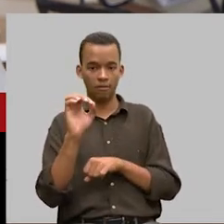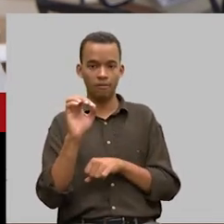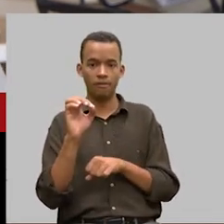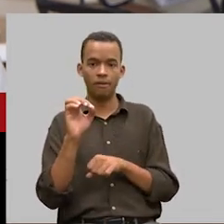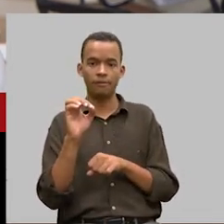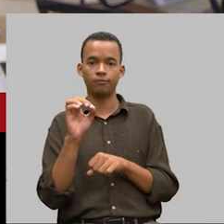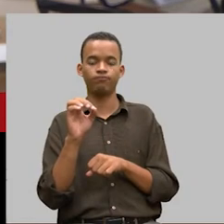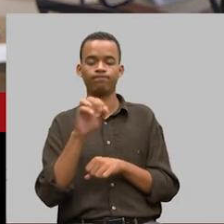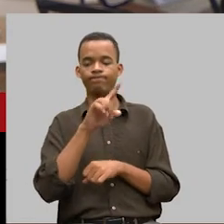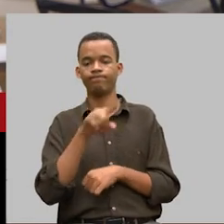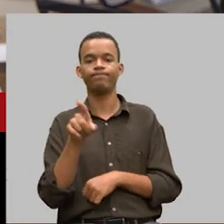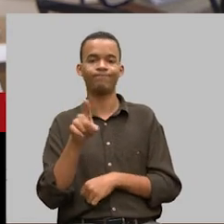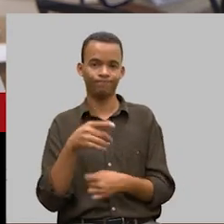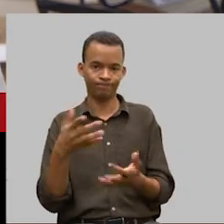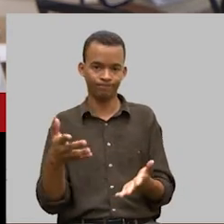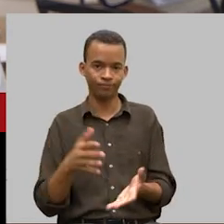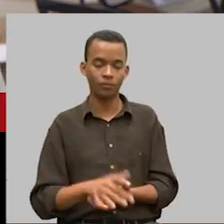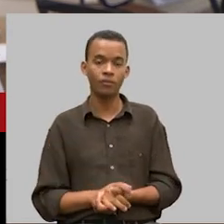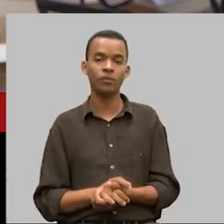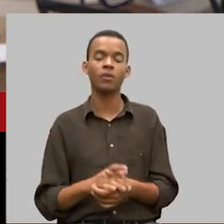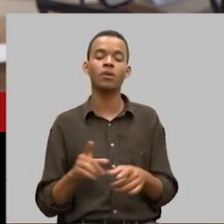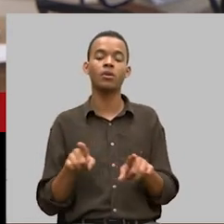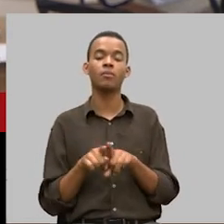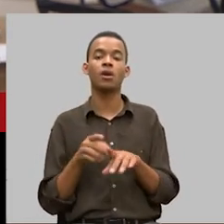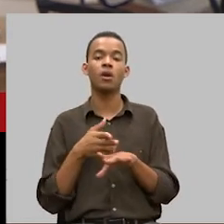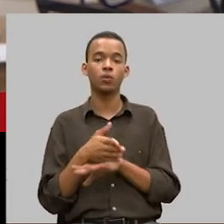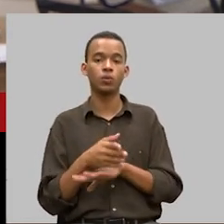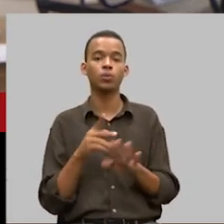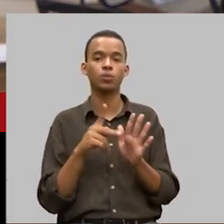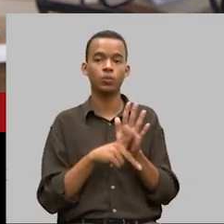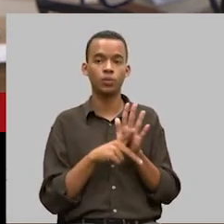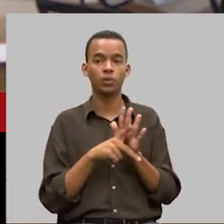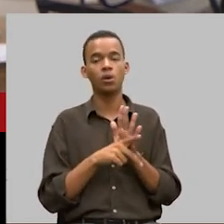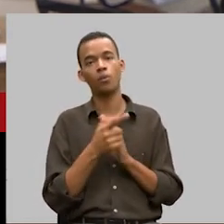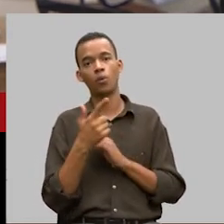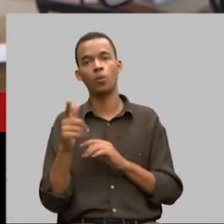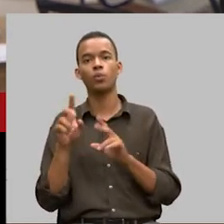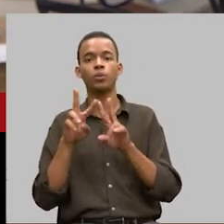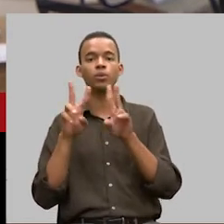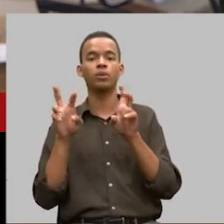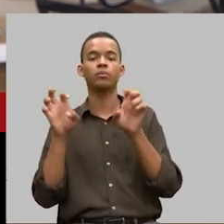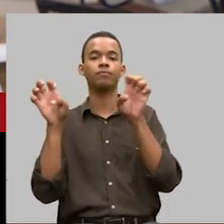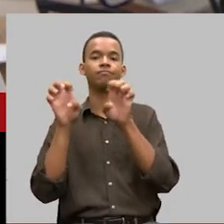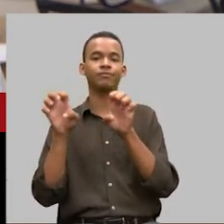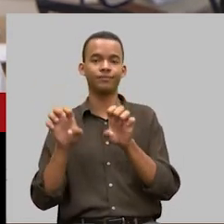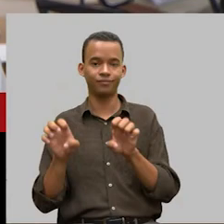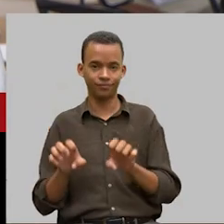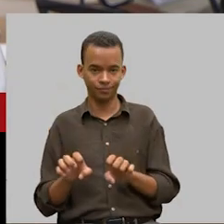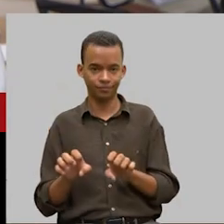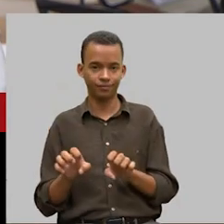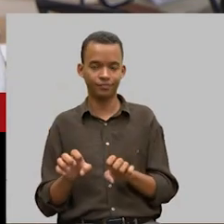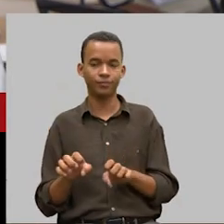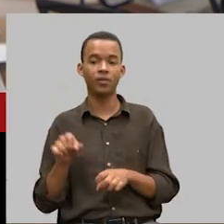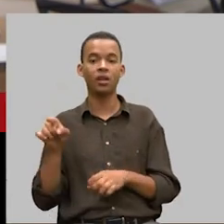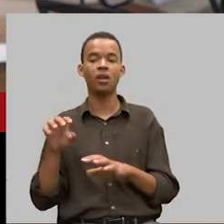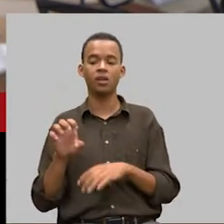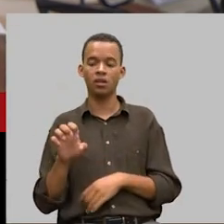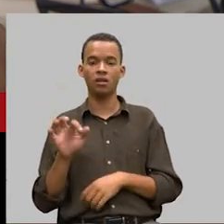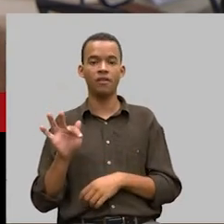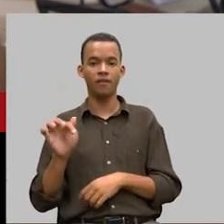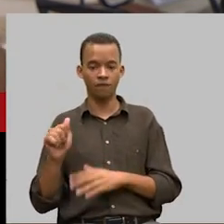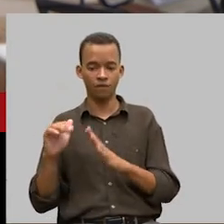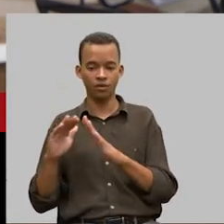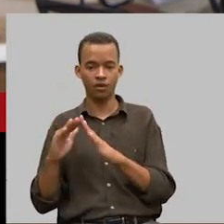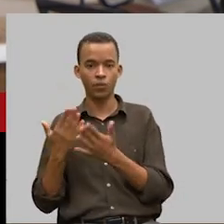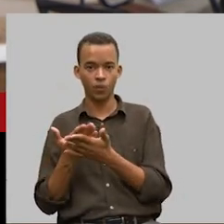aos programas a gente queria falar um pouco sobre a infraestrutura as escolas família agrícola não atendem mais gente e aí eu